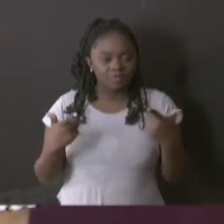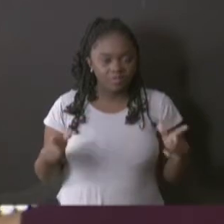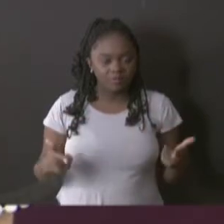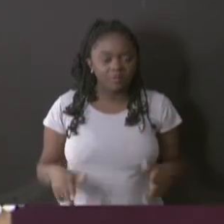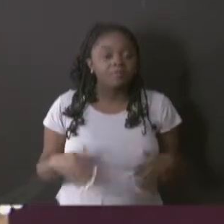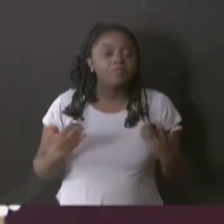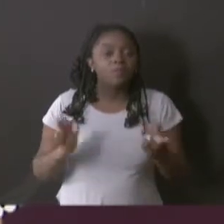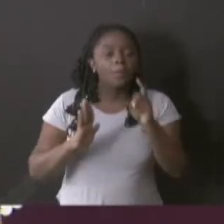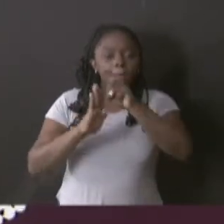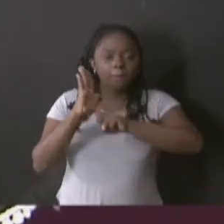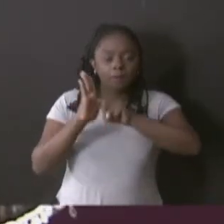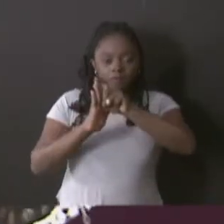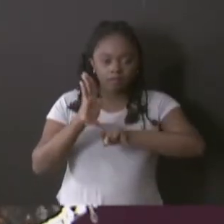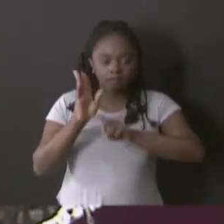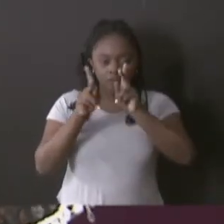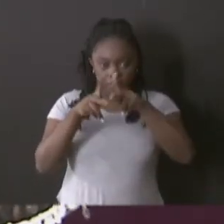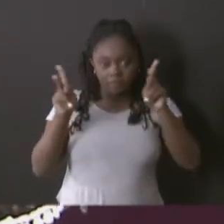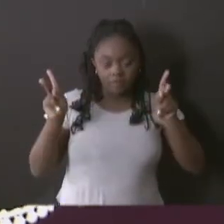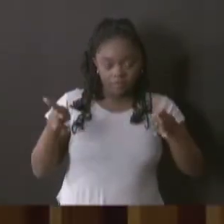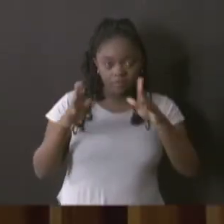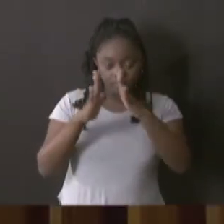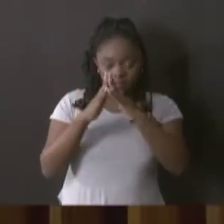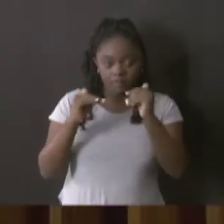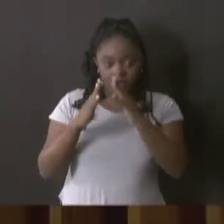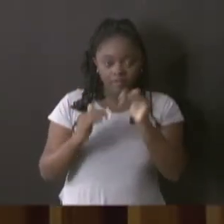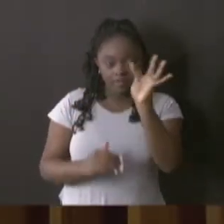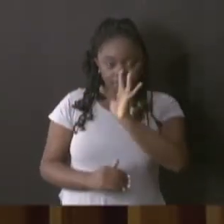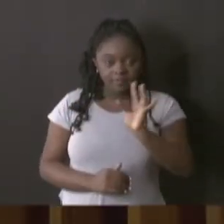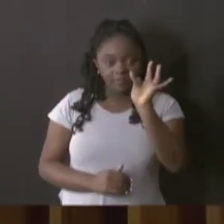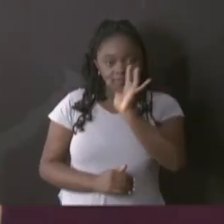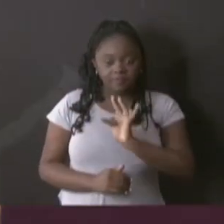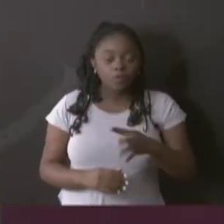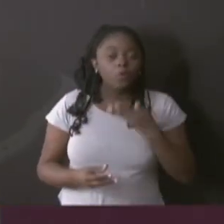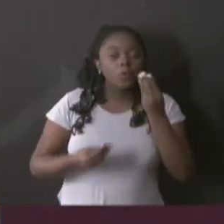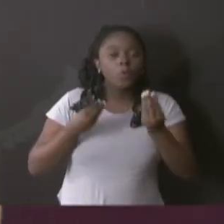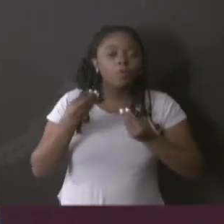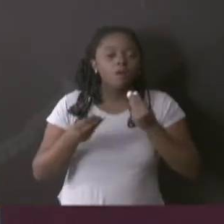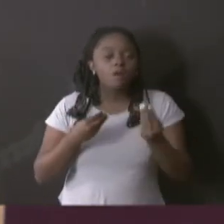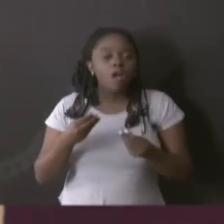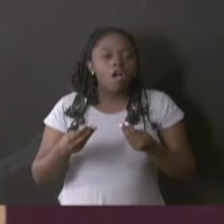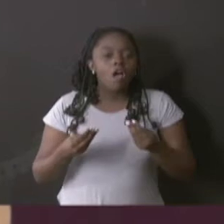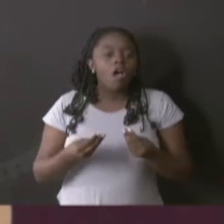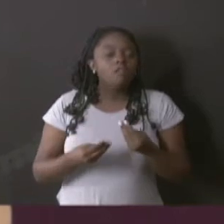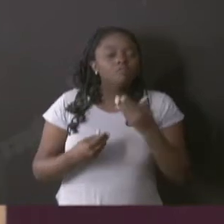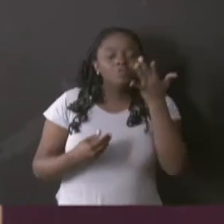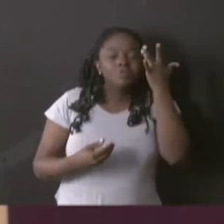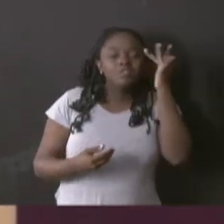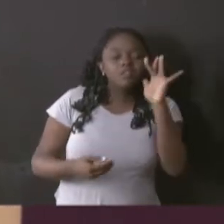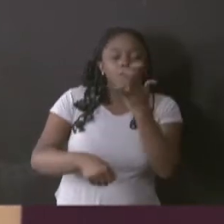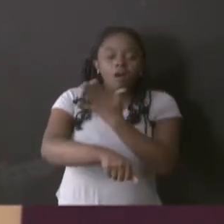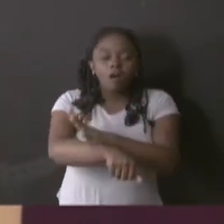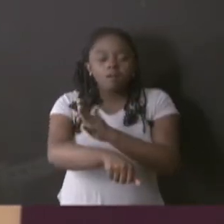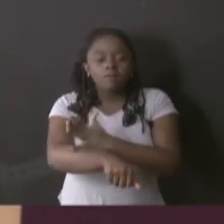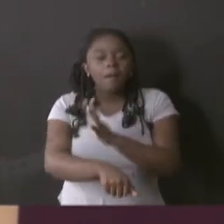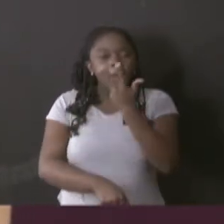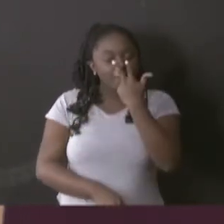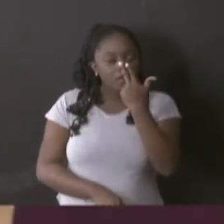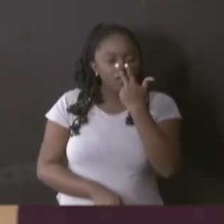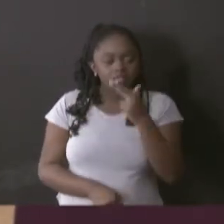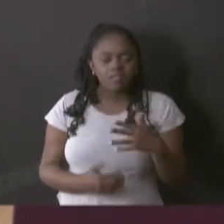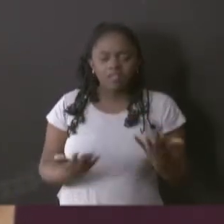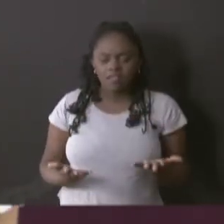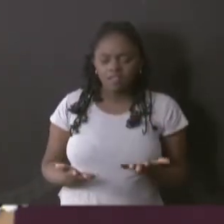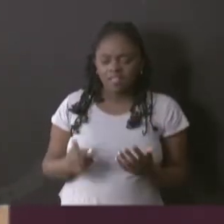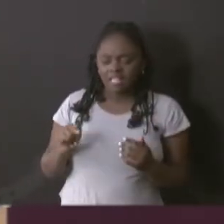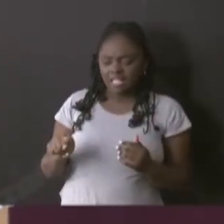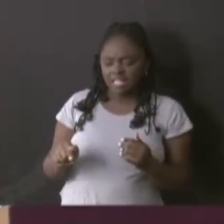professor Cássio pede lá na faculdade, então ele não, como ele não tem o hábito, ele não pratica muito, então fica parecendo, gente, esse menino